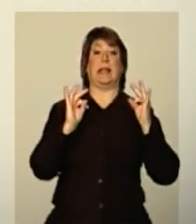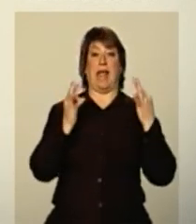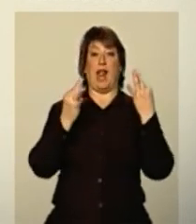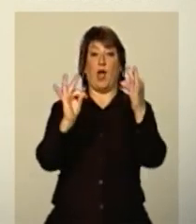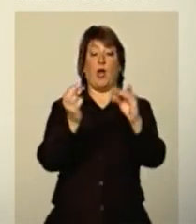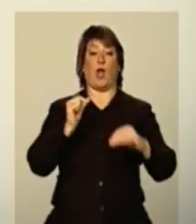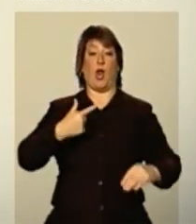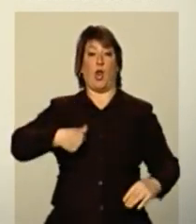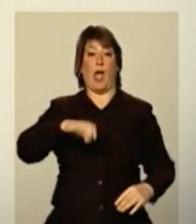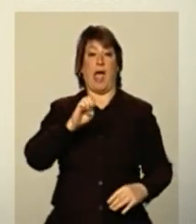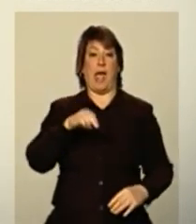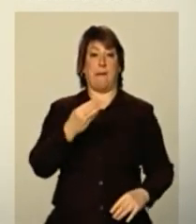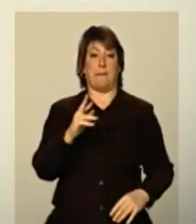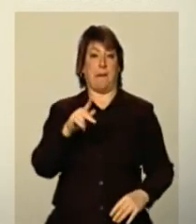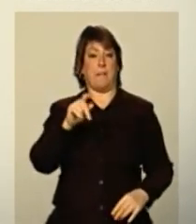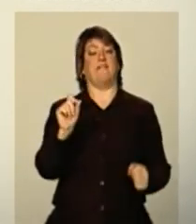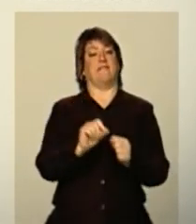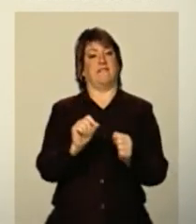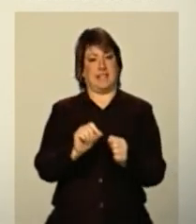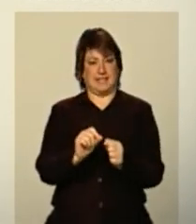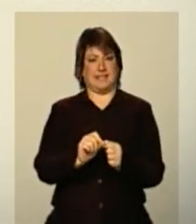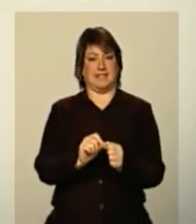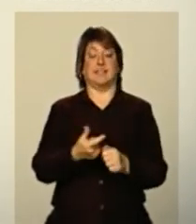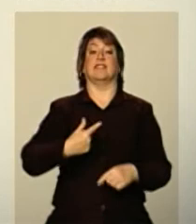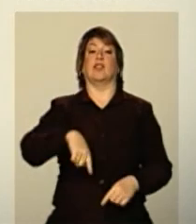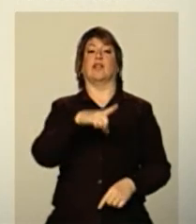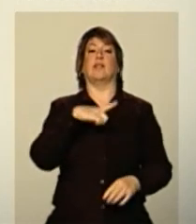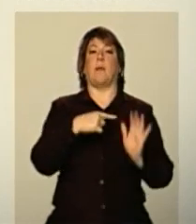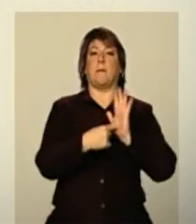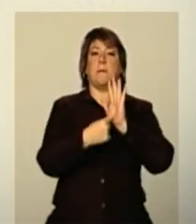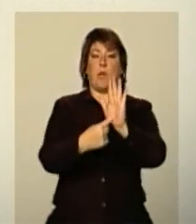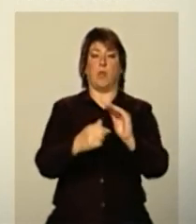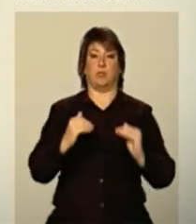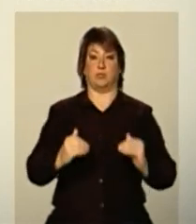que a nossa Embrapa criou. Estamos mostrando que